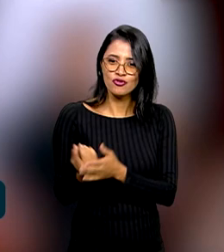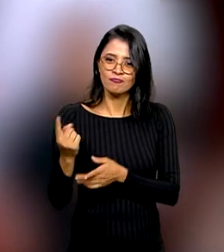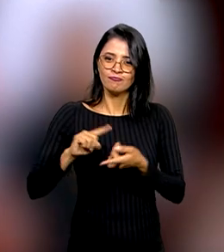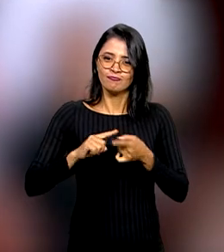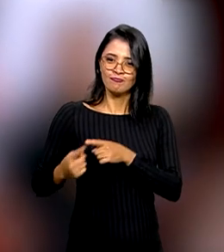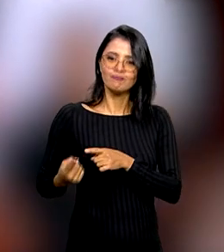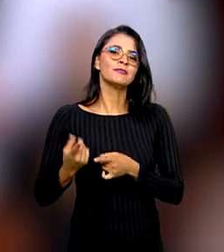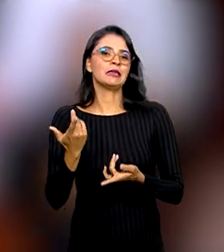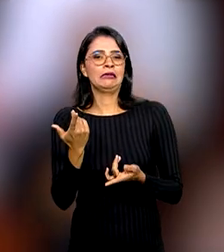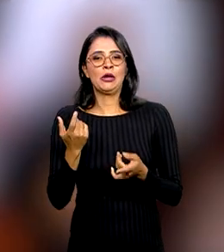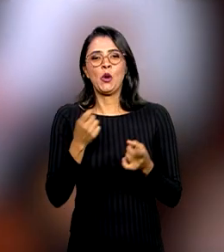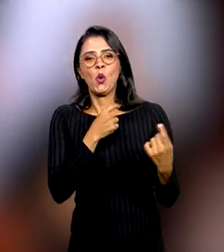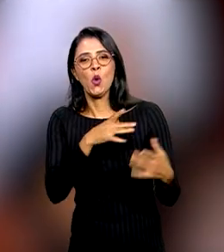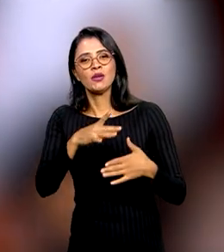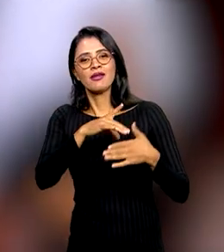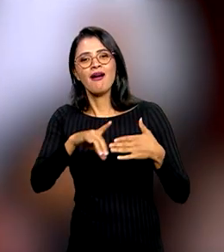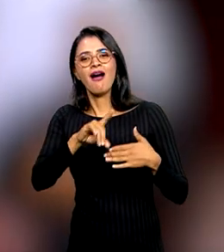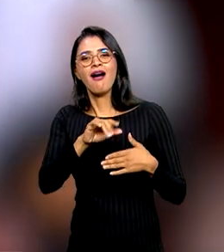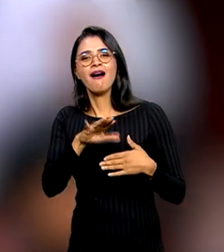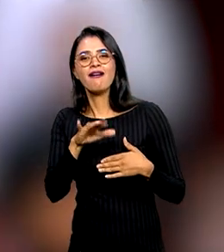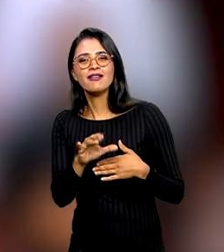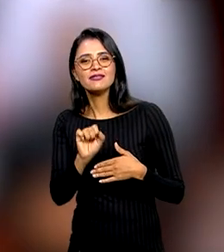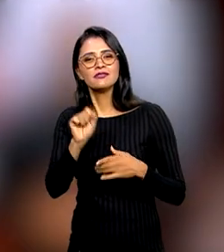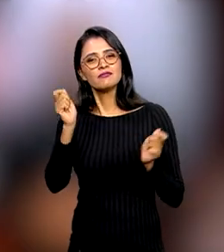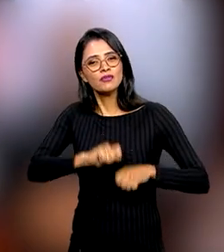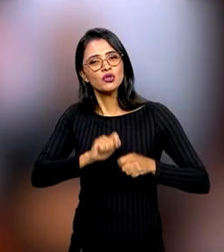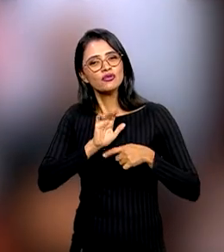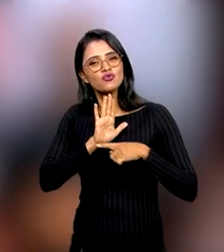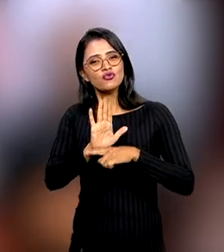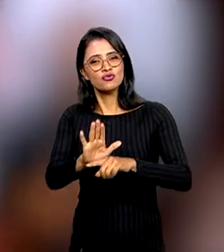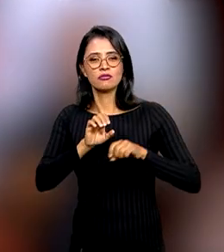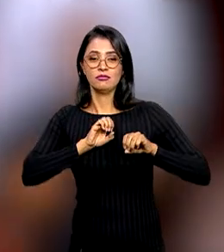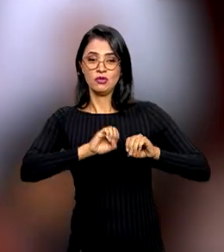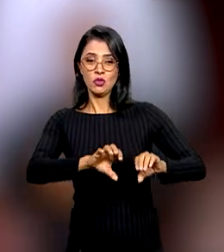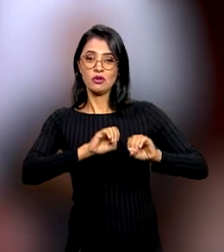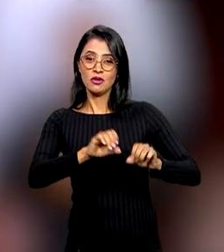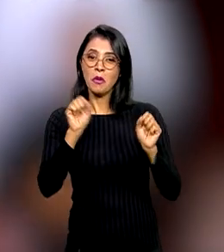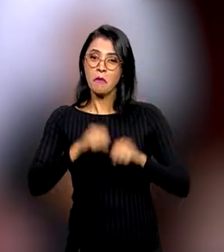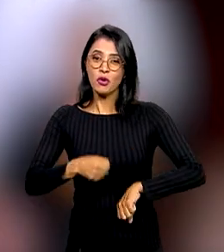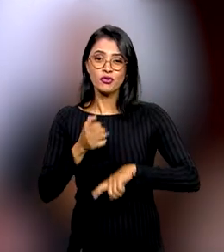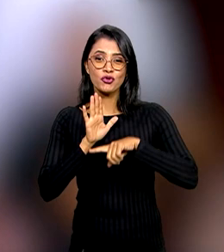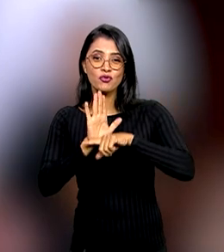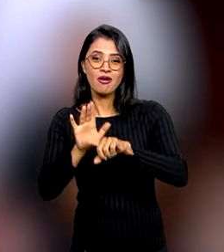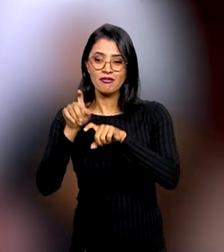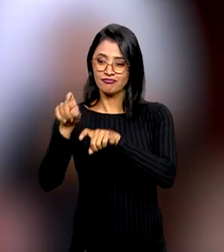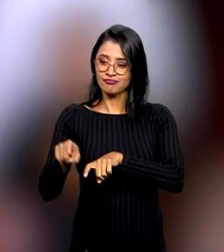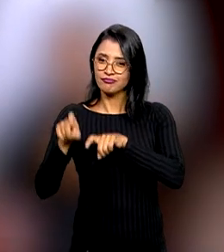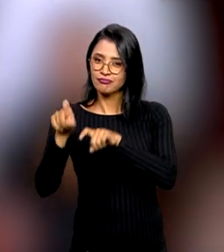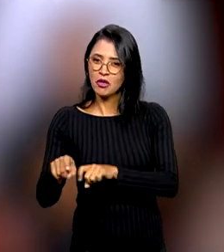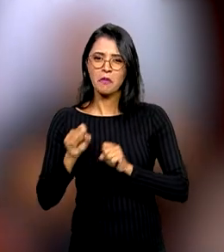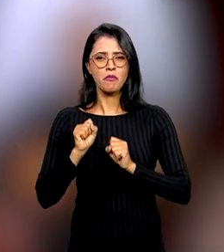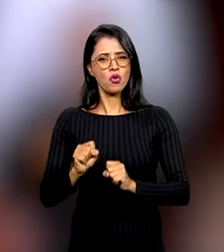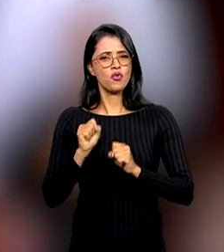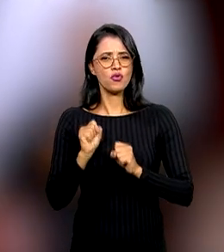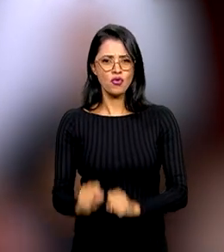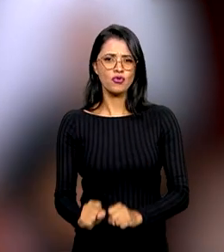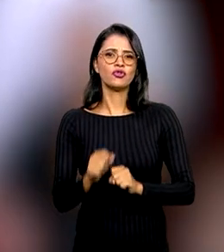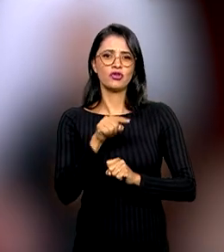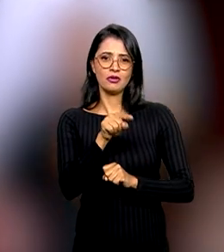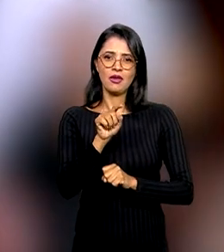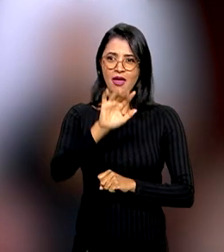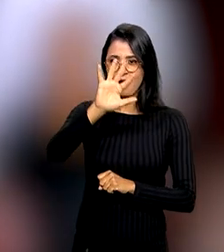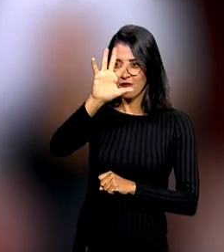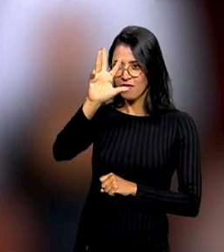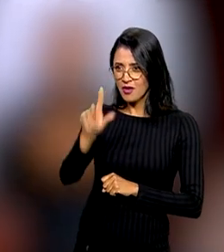para combater a AIDS, porque a gente pode ajudar na educação. Porque a gente pode ajudar na agricultura. Uma parte do